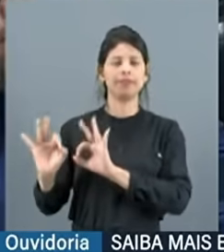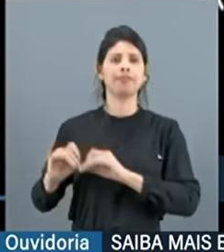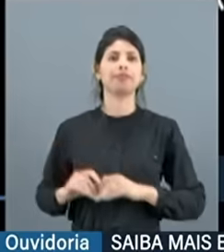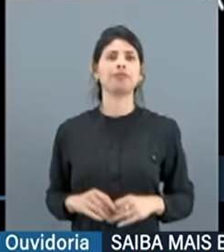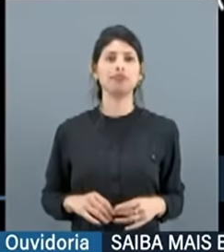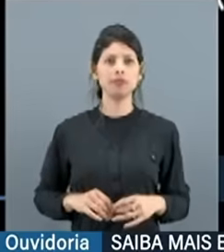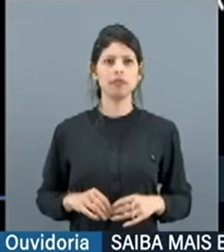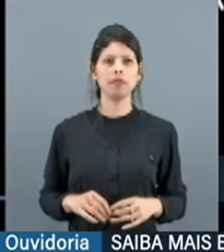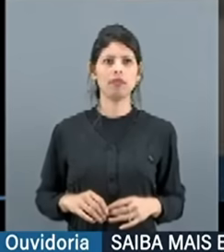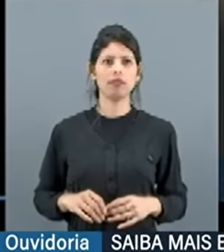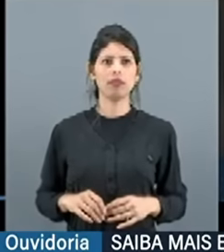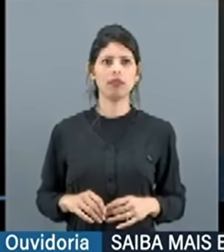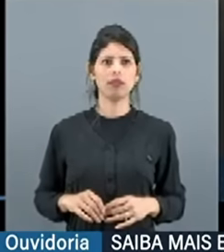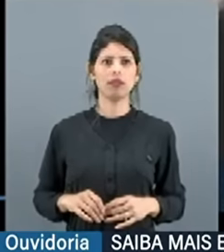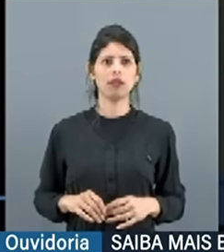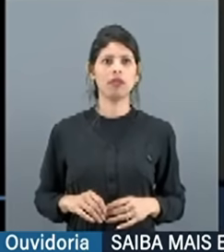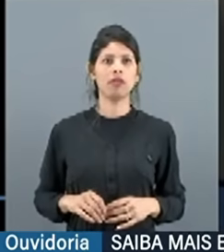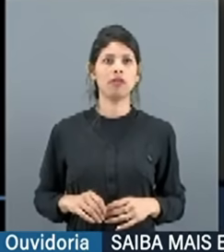Legislativa do Rio de Janeiro.